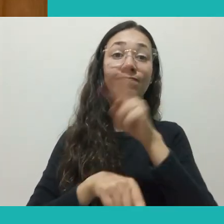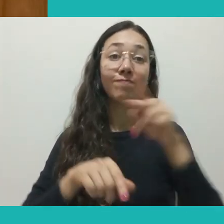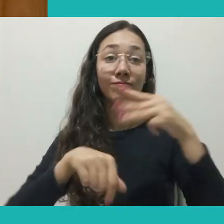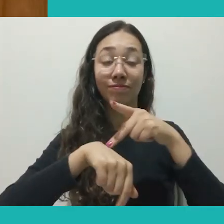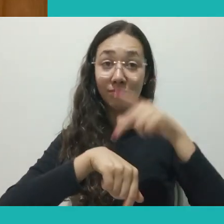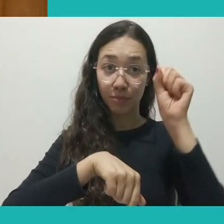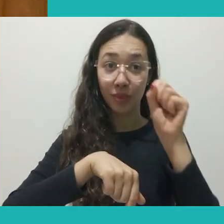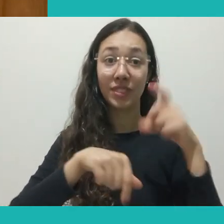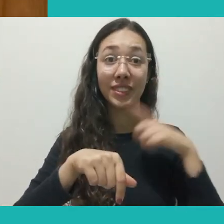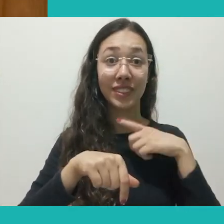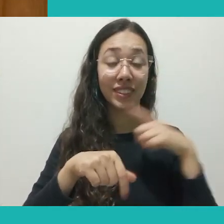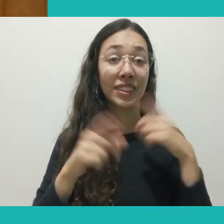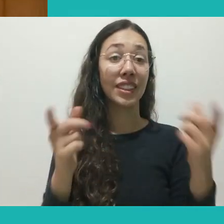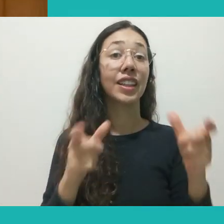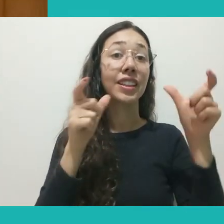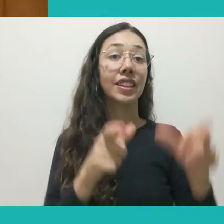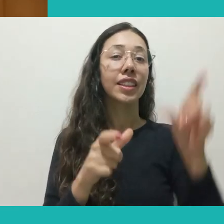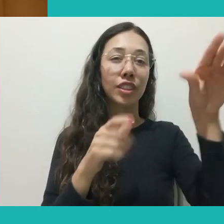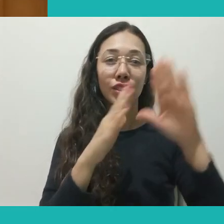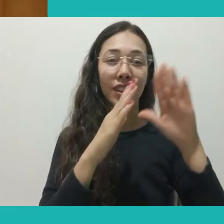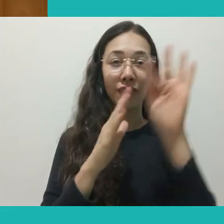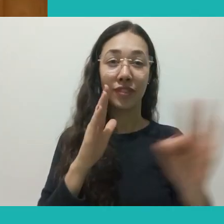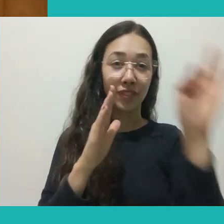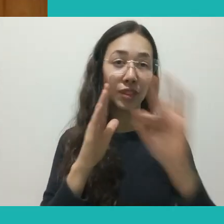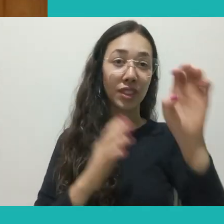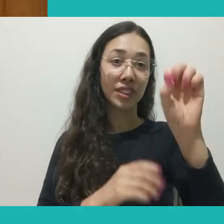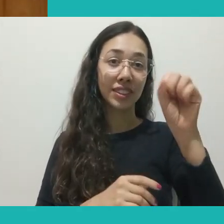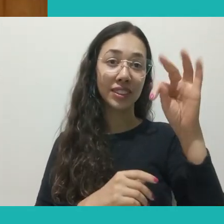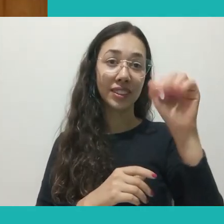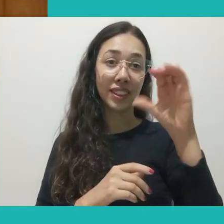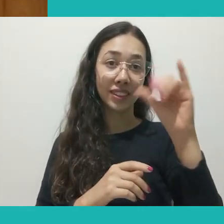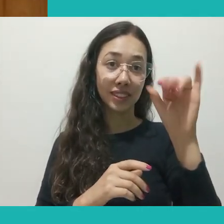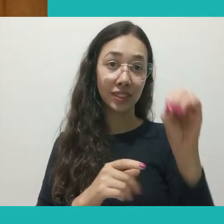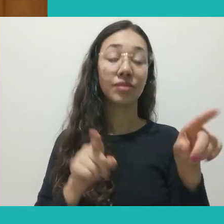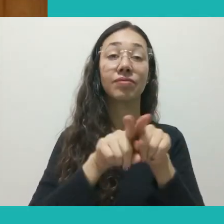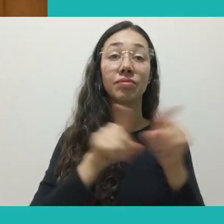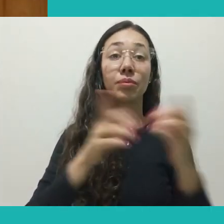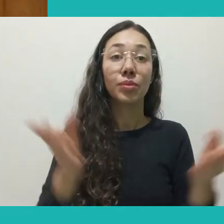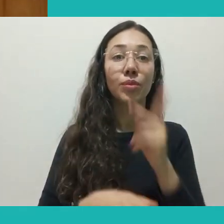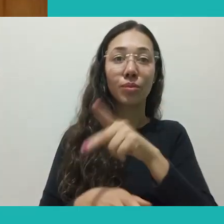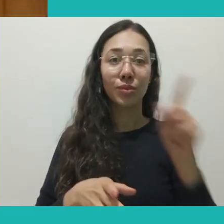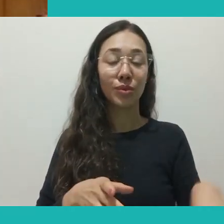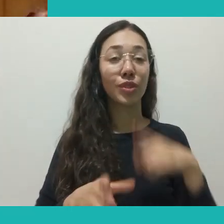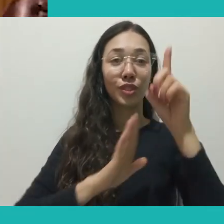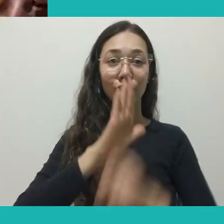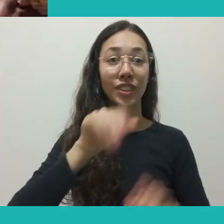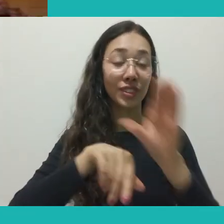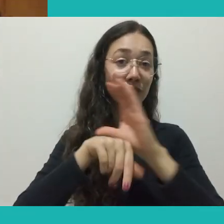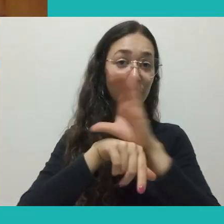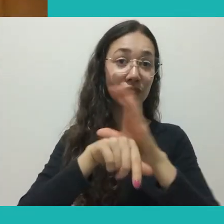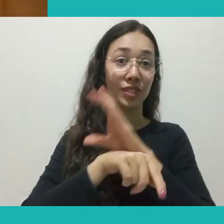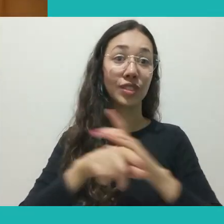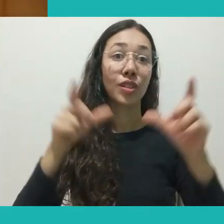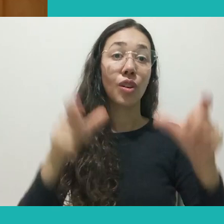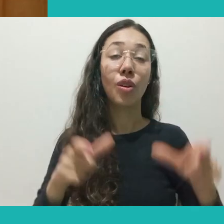do CERS, Estácio de Sá. Atualmente ministra aulas de Direito Constitucional na Escola da